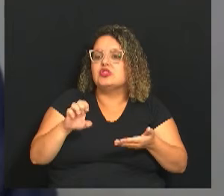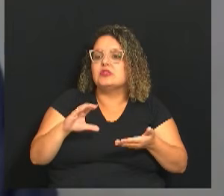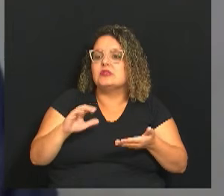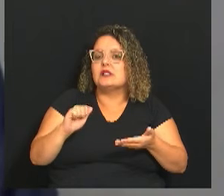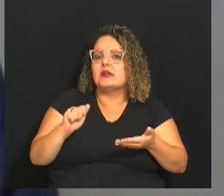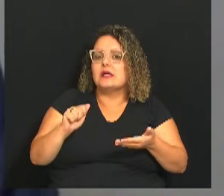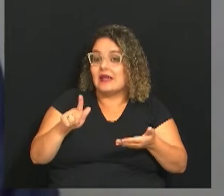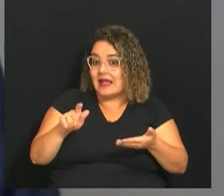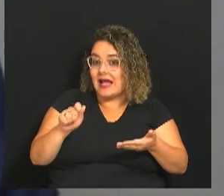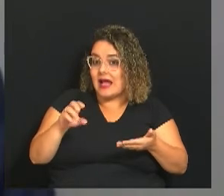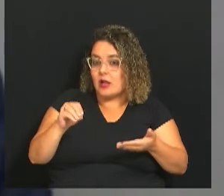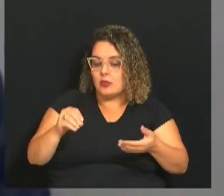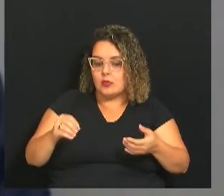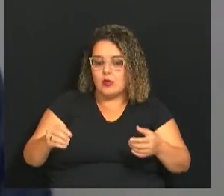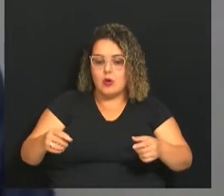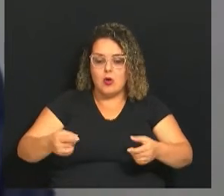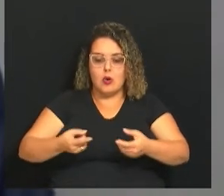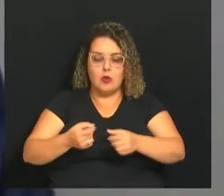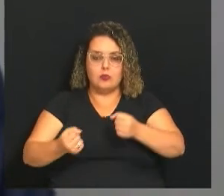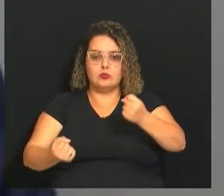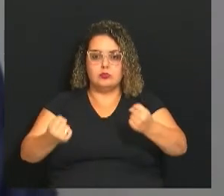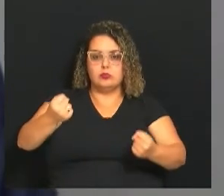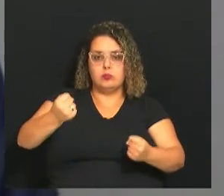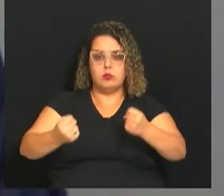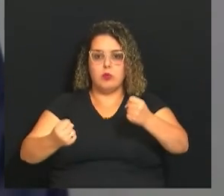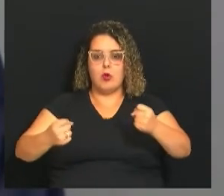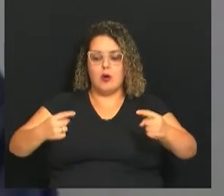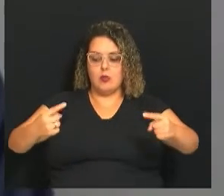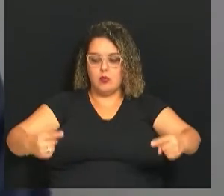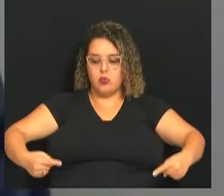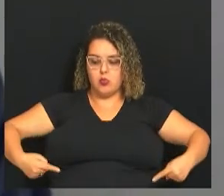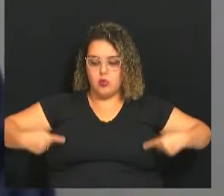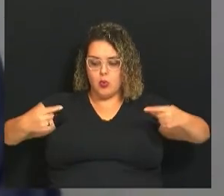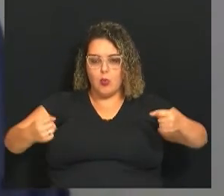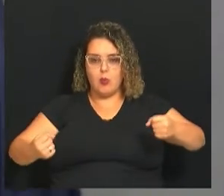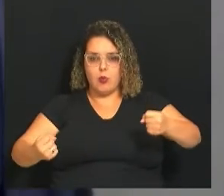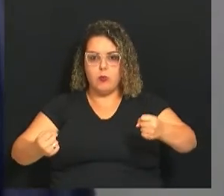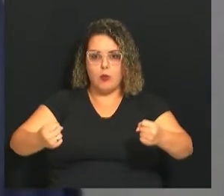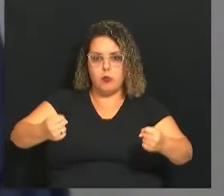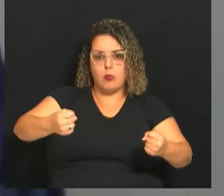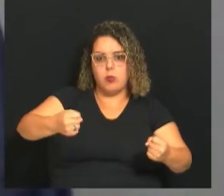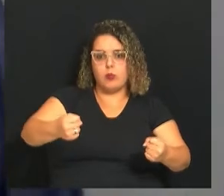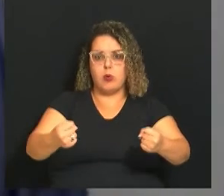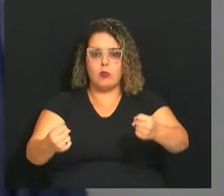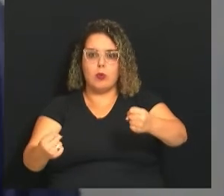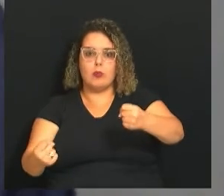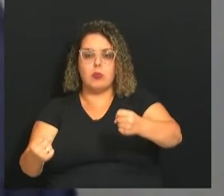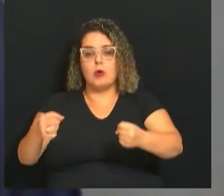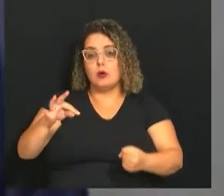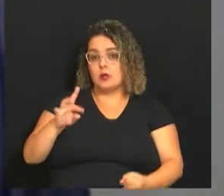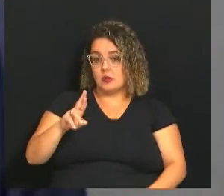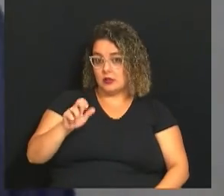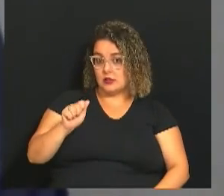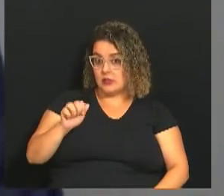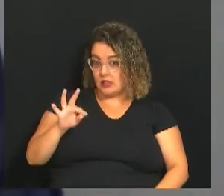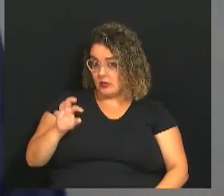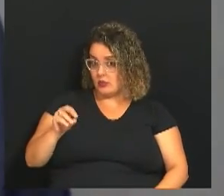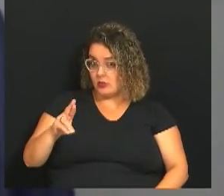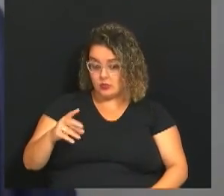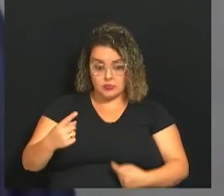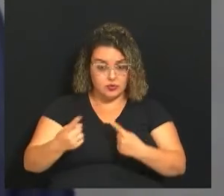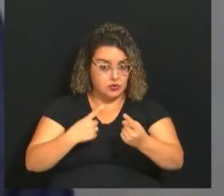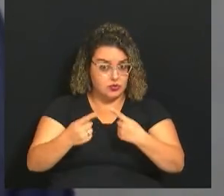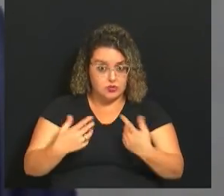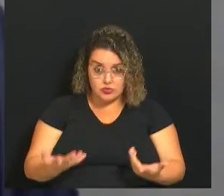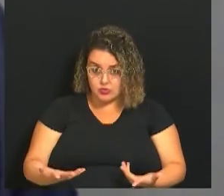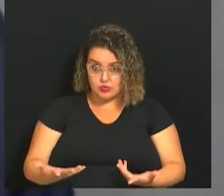trator. Nossa. É uma questão cultural. E a gente tem no Brasil um sério problema das condições de